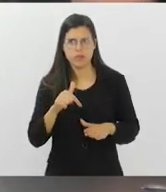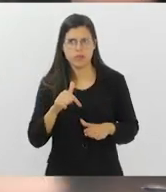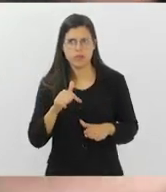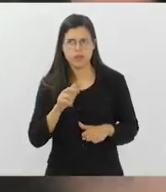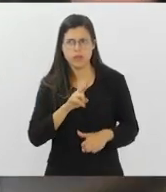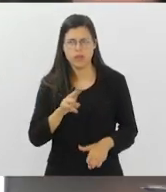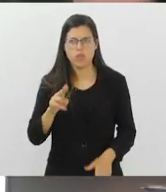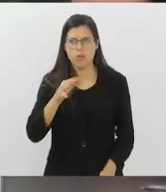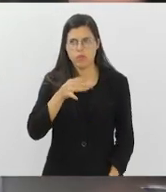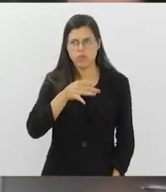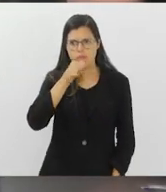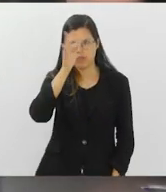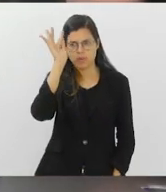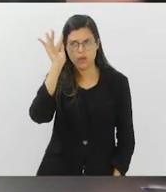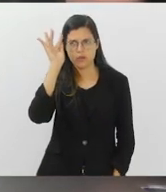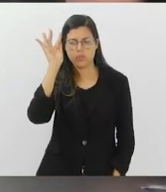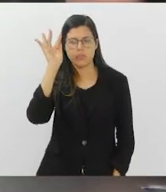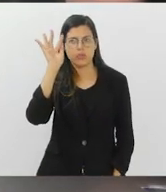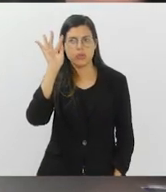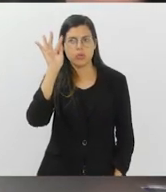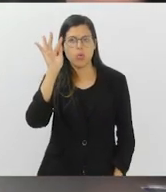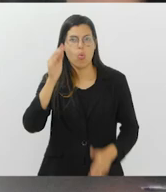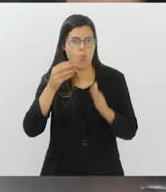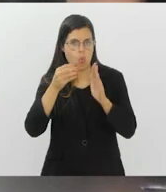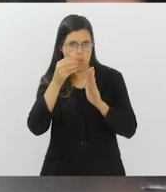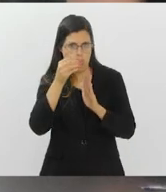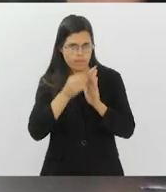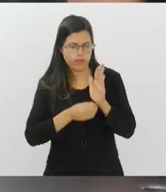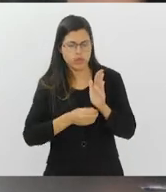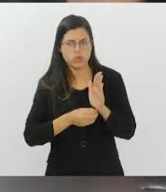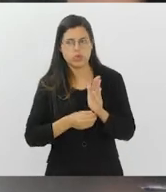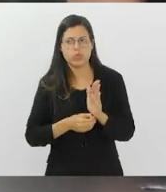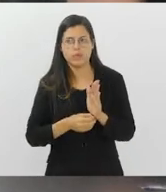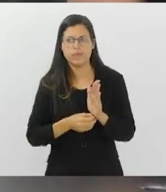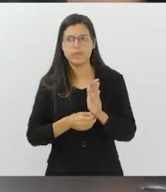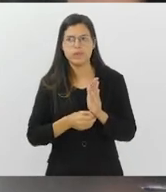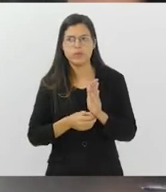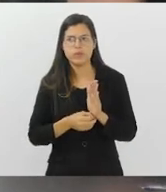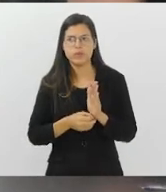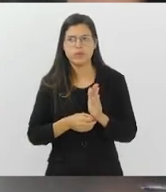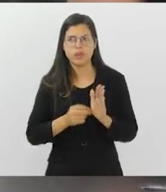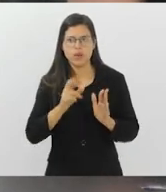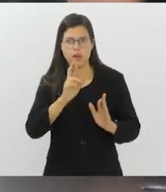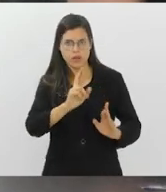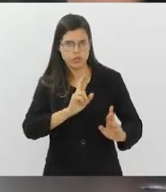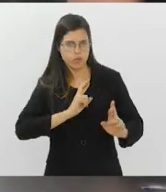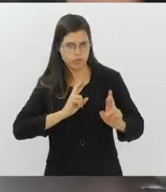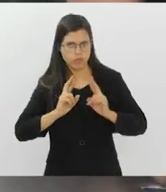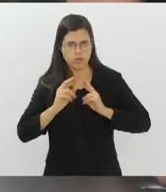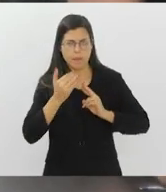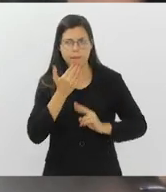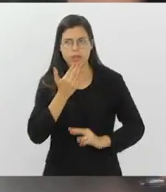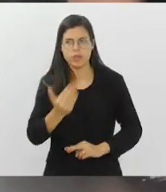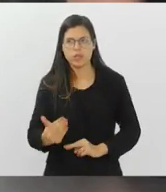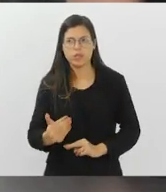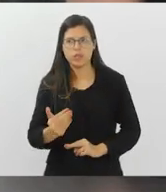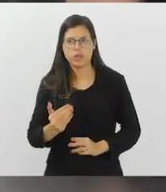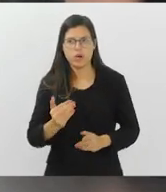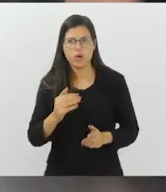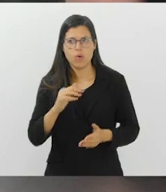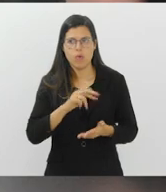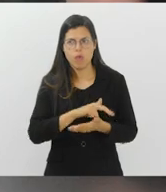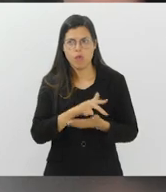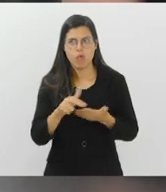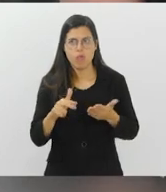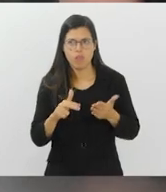Fred Pacheco, um ofício respondendo aos nossos pedidos, com várias planilhas e